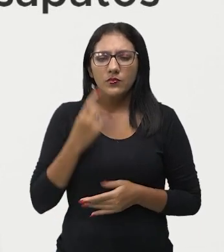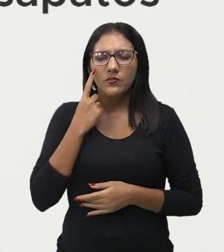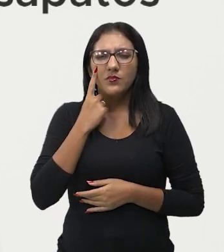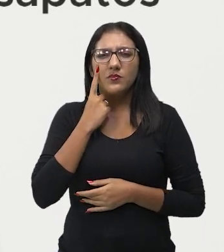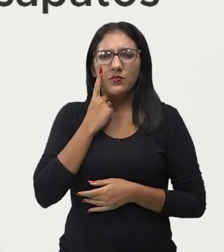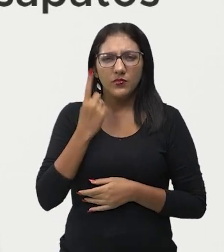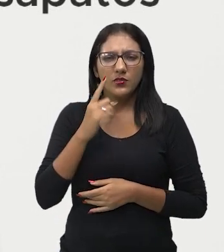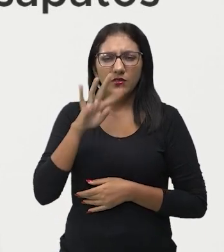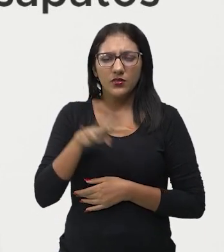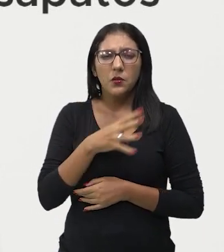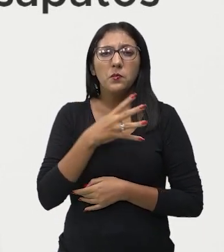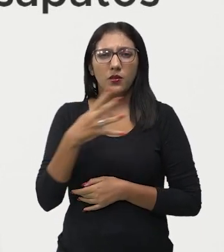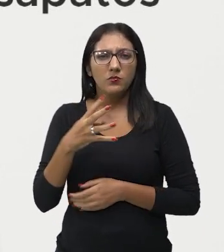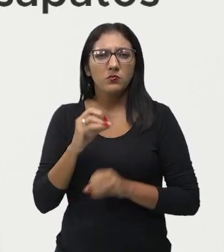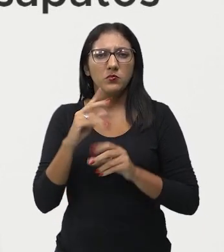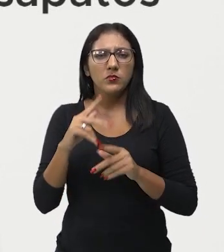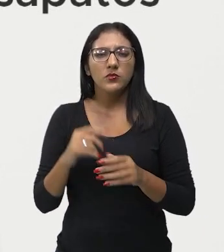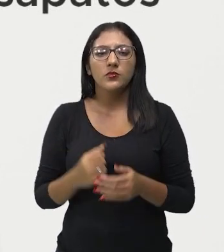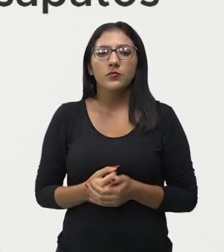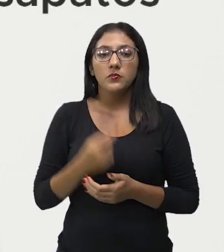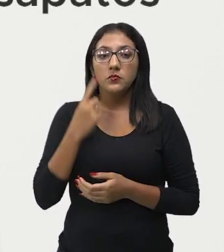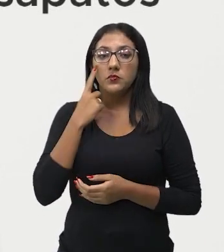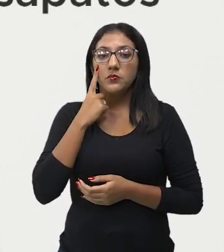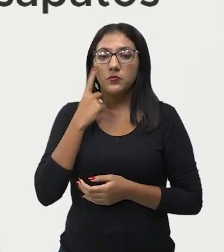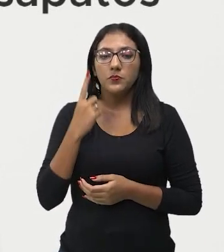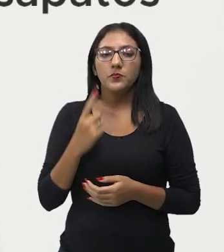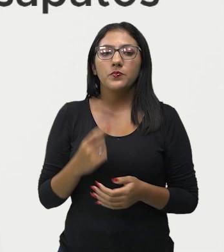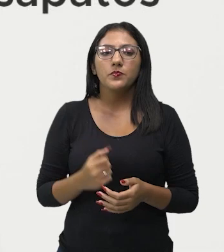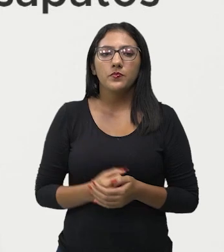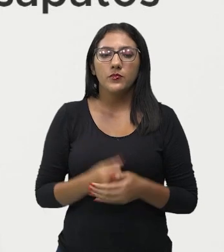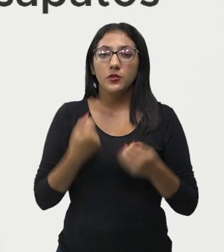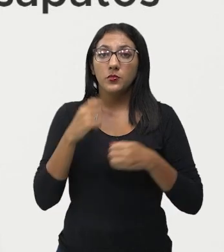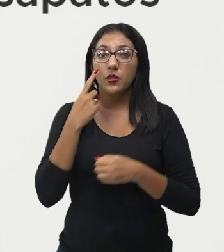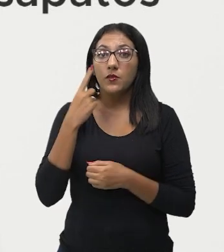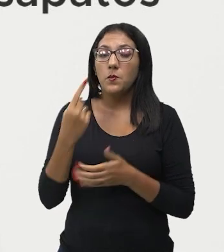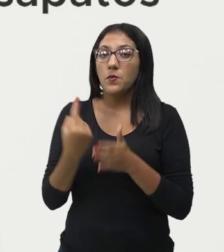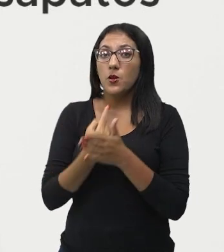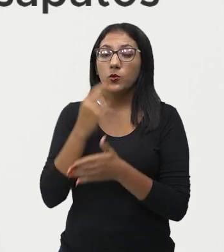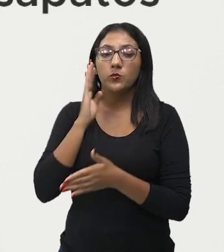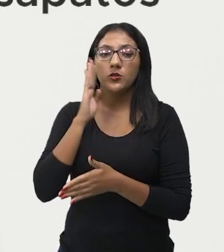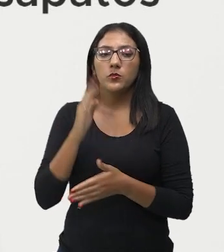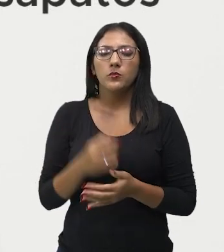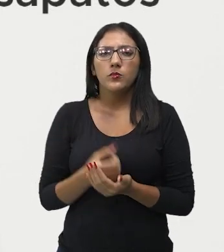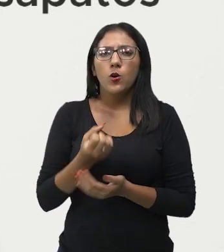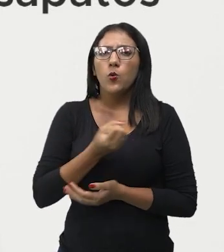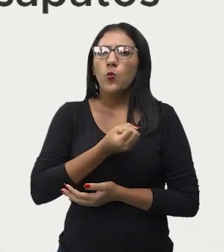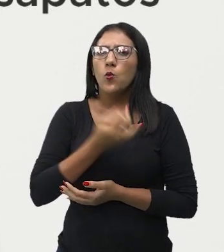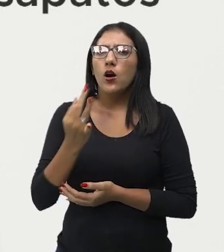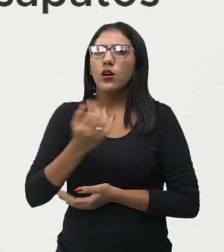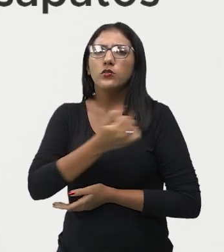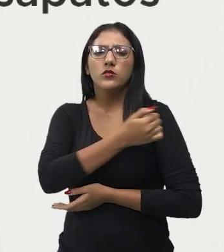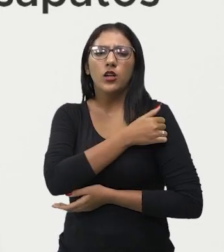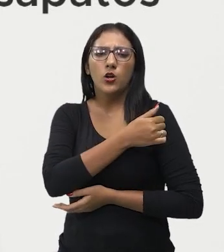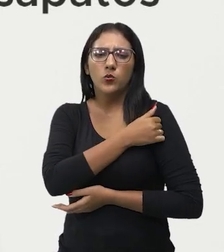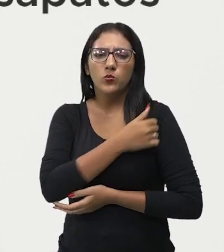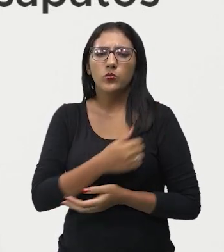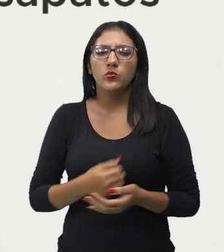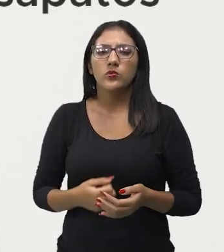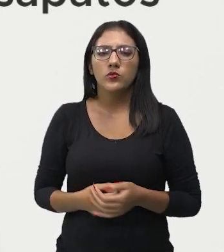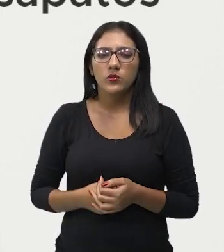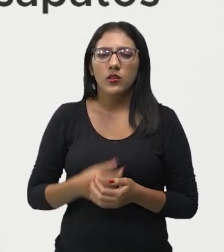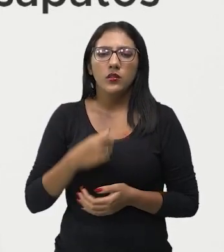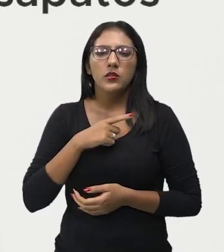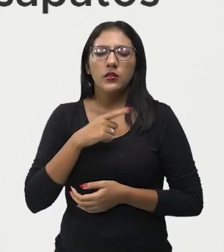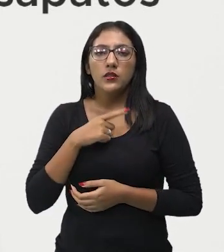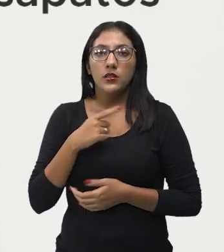tabela, quantos alunos, bem aqui pessoal, eu tenho que responder essa pergunta, quantos alunos entrevistados